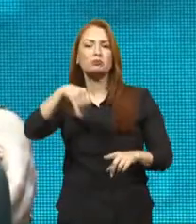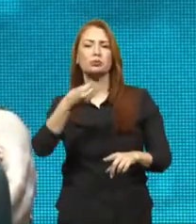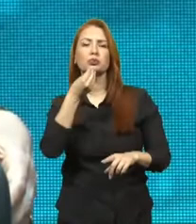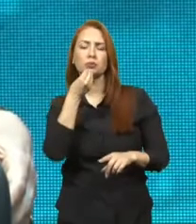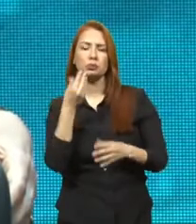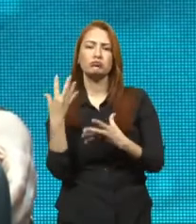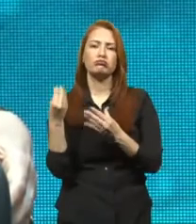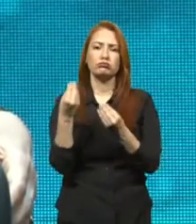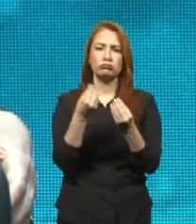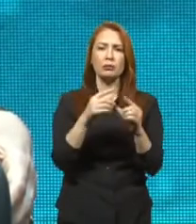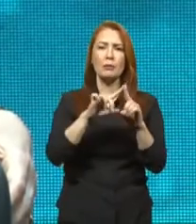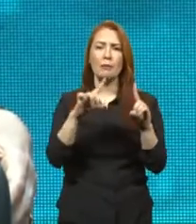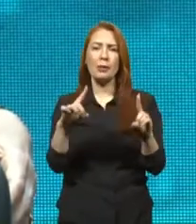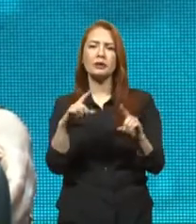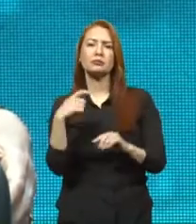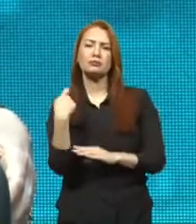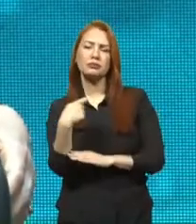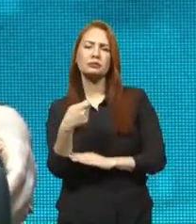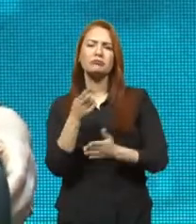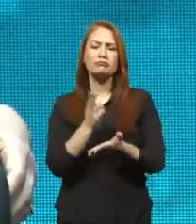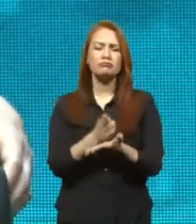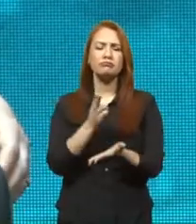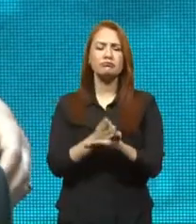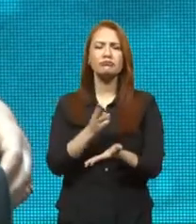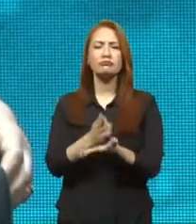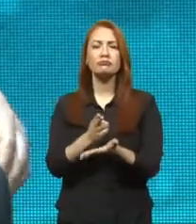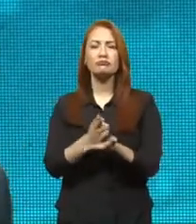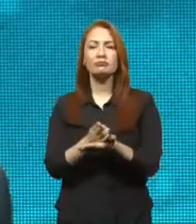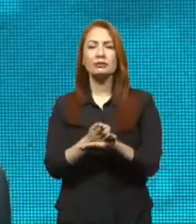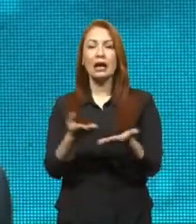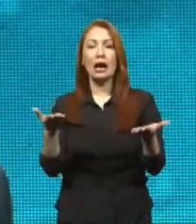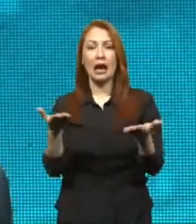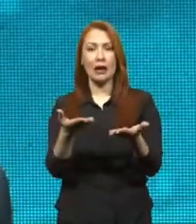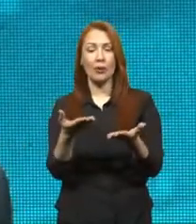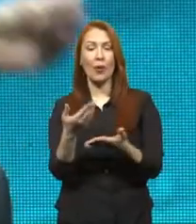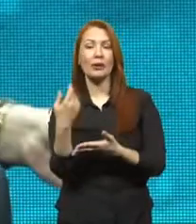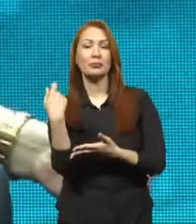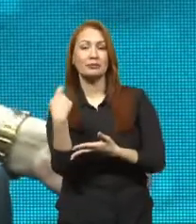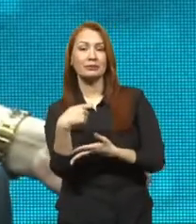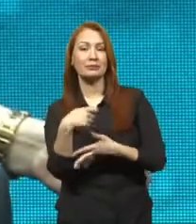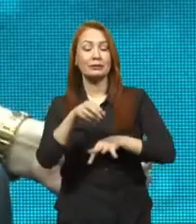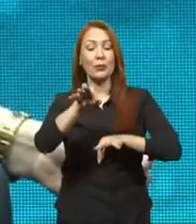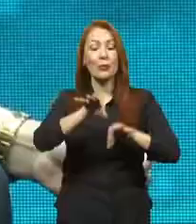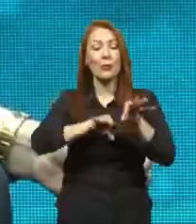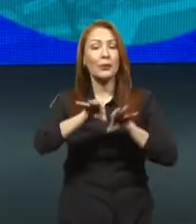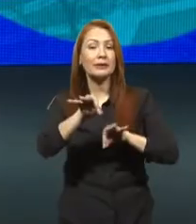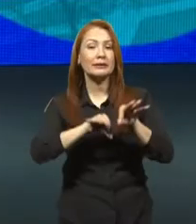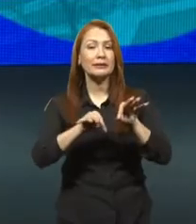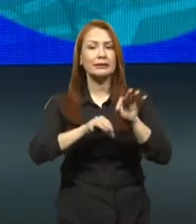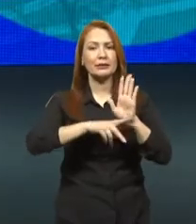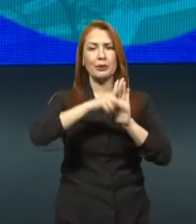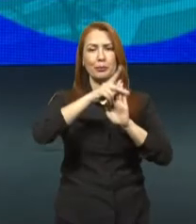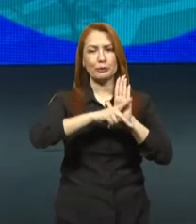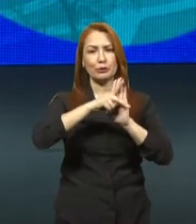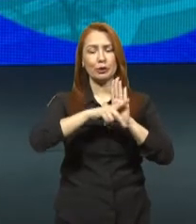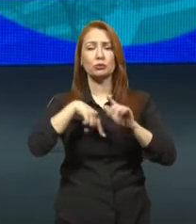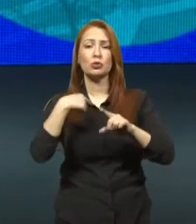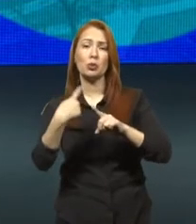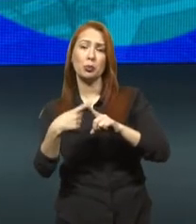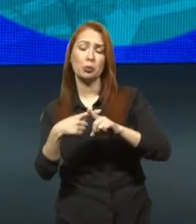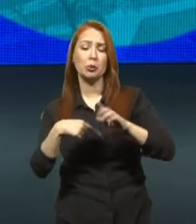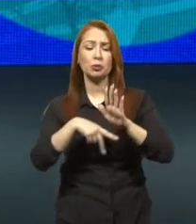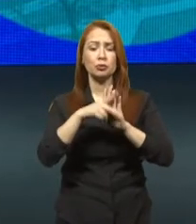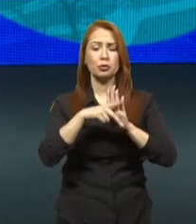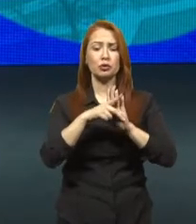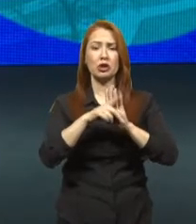esse caminho ainda a percorrer no sentido de agora precisamos formular os projetos. Né? Verdade. Porque os projetos não vão vir